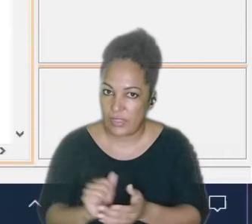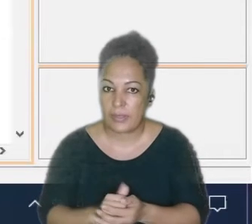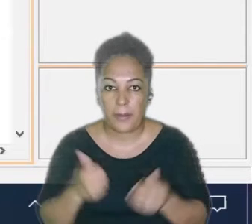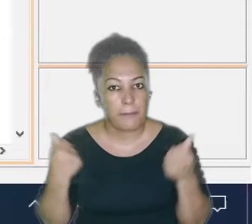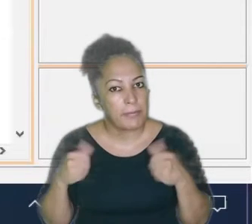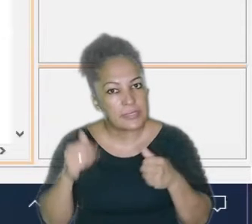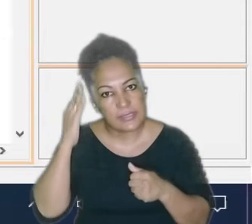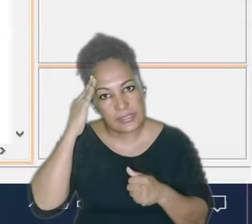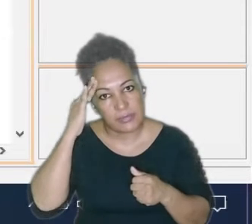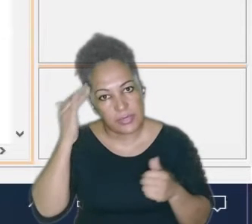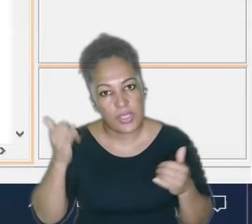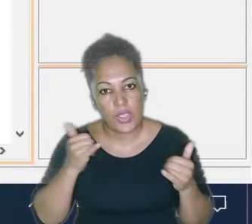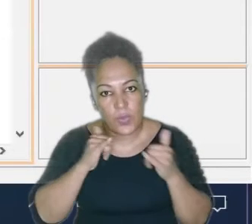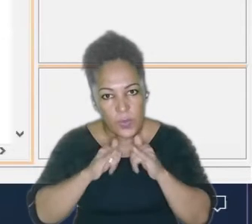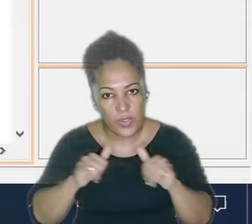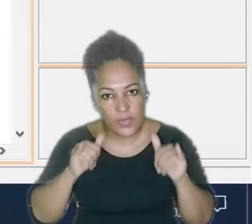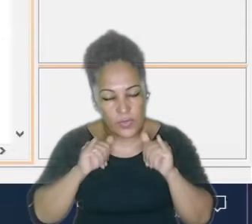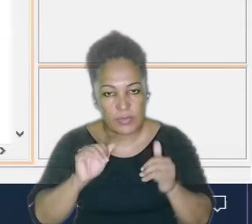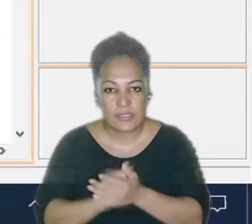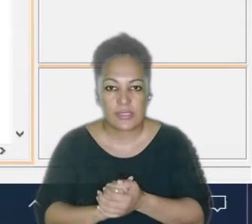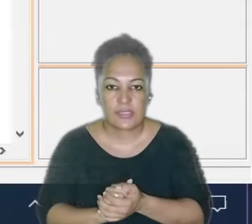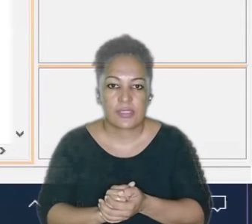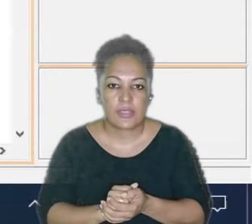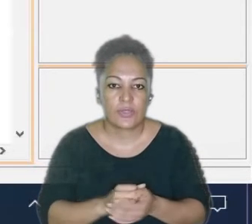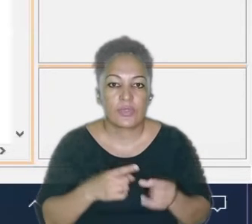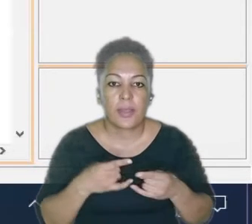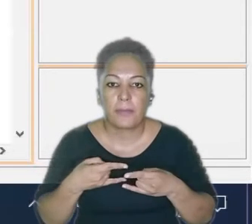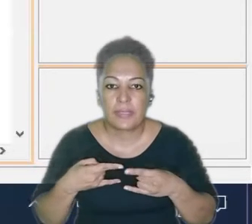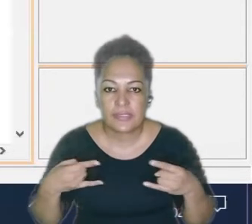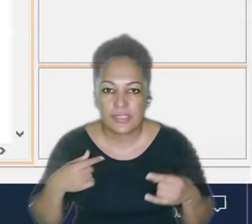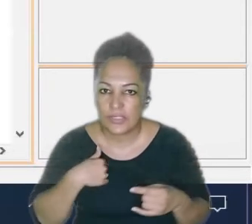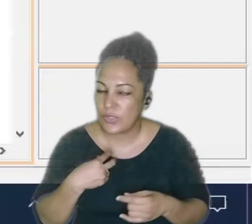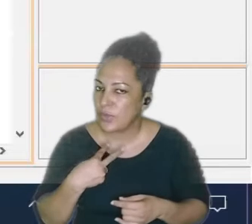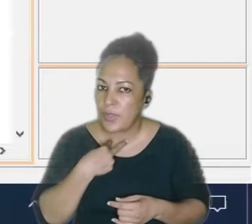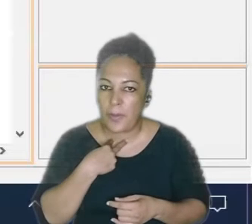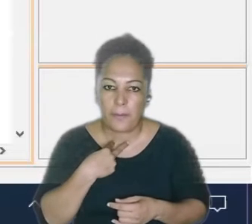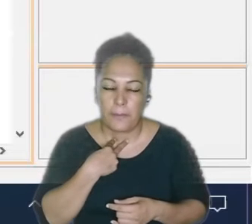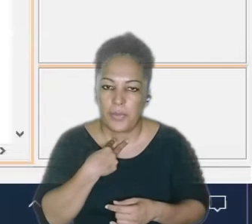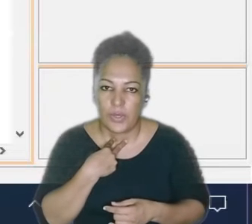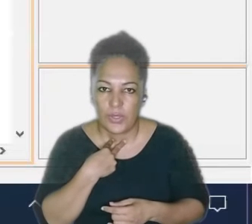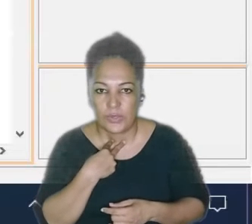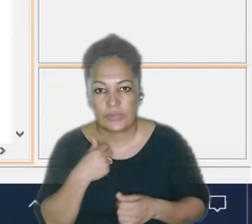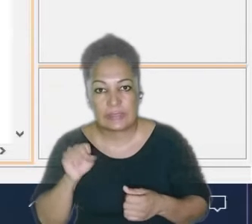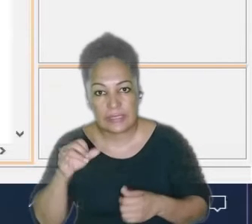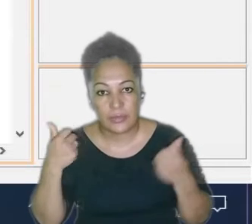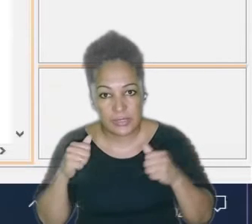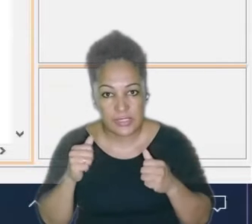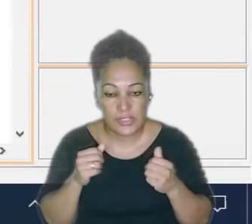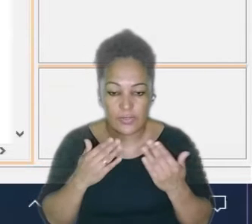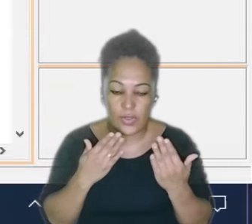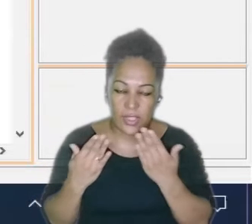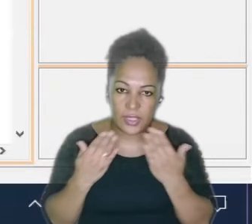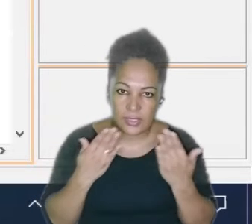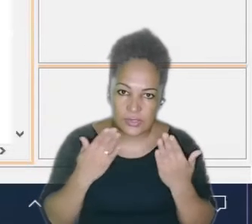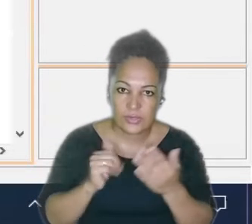venda precisa saber uma informação sobre a passagem, eu não vou colocar, se ela precisa, então eu